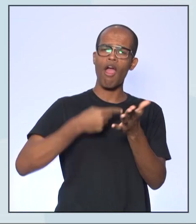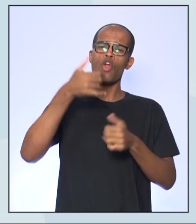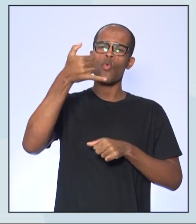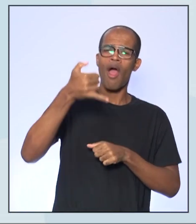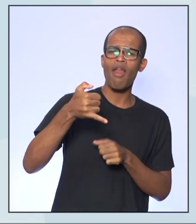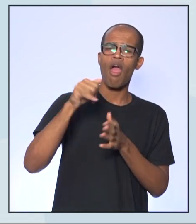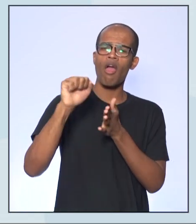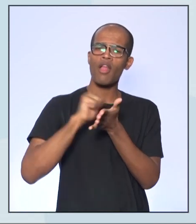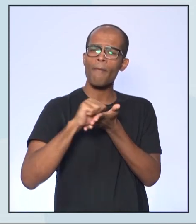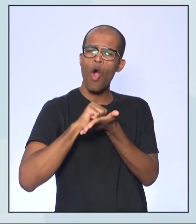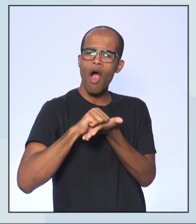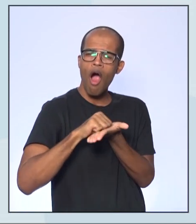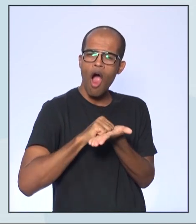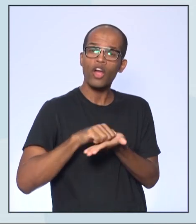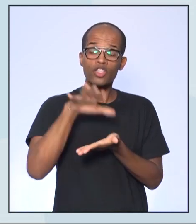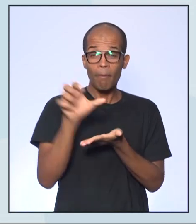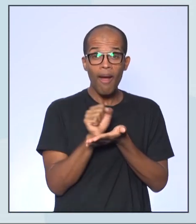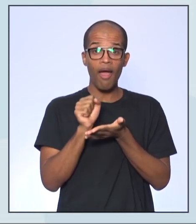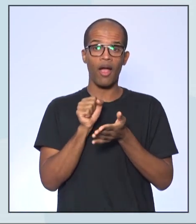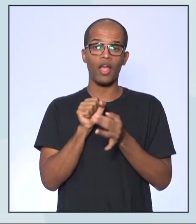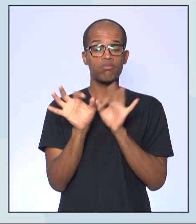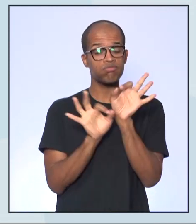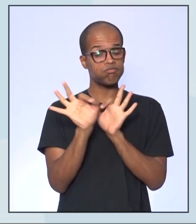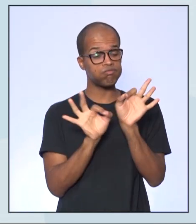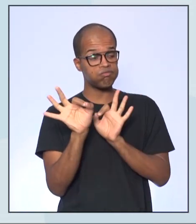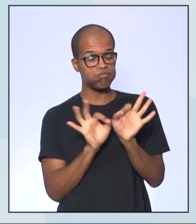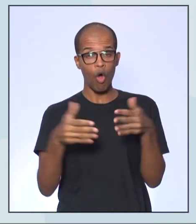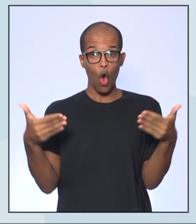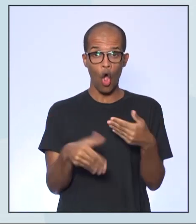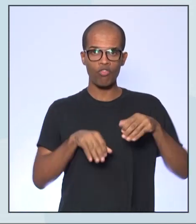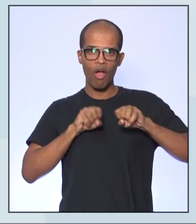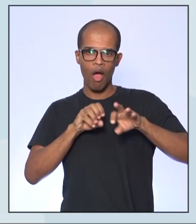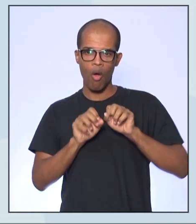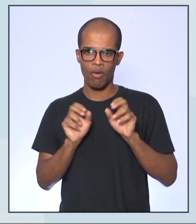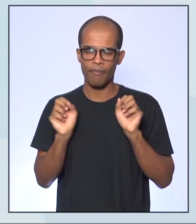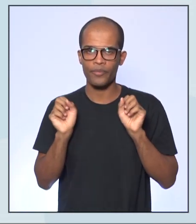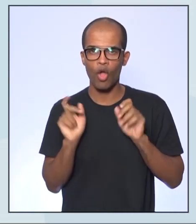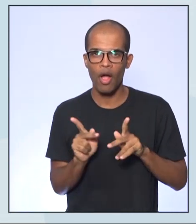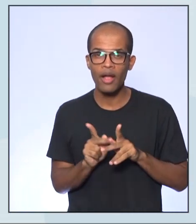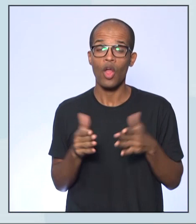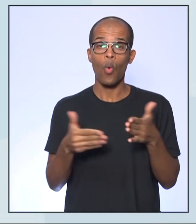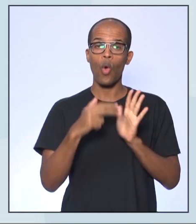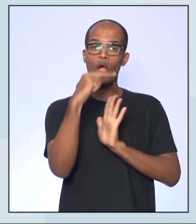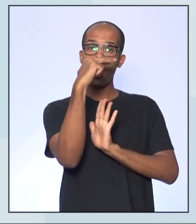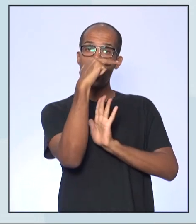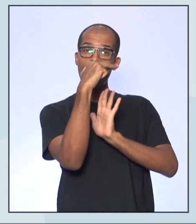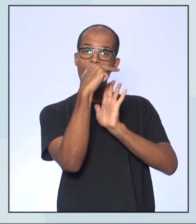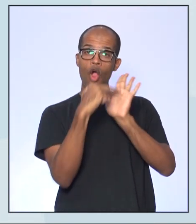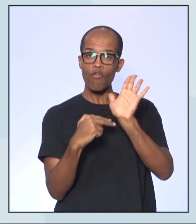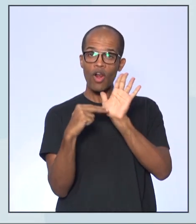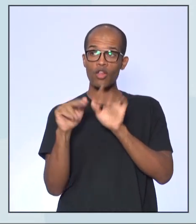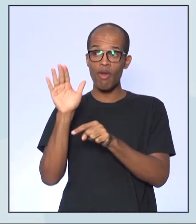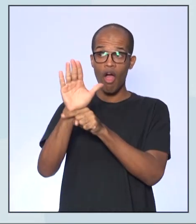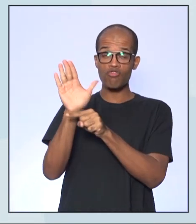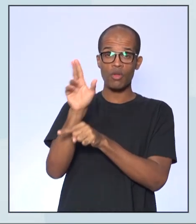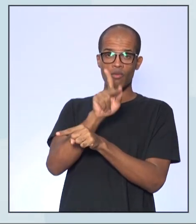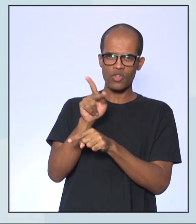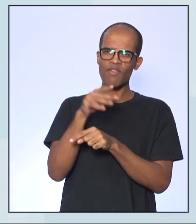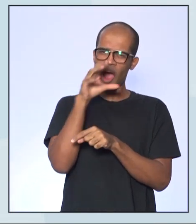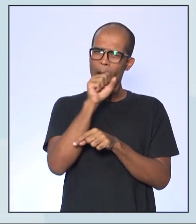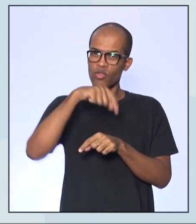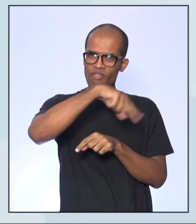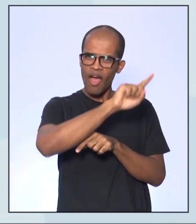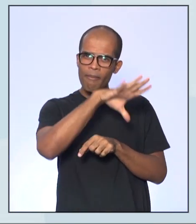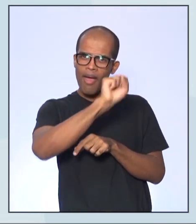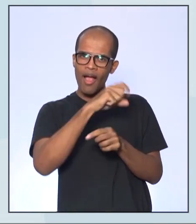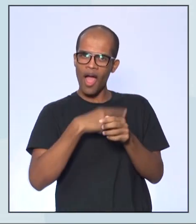borracha e organize-se para a aula de hoje, tá certo? Então, enquanto eu vou lendo para organizar o seu professor, vai lá, corre lá, pega o